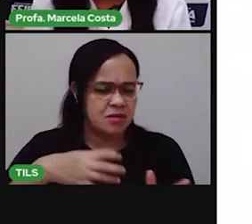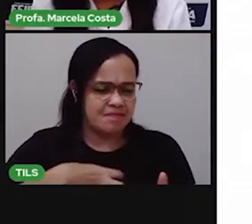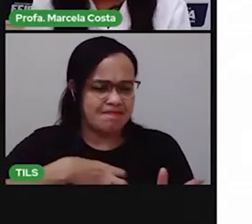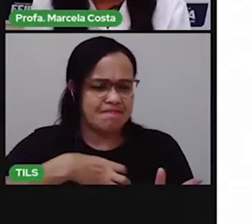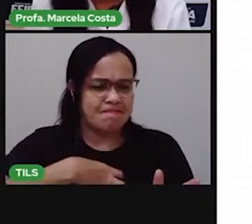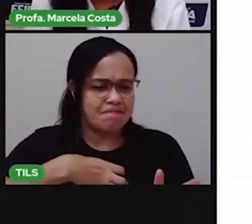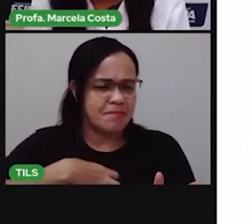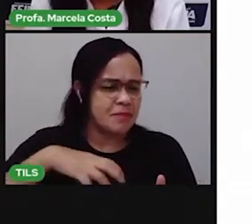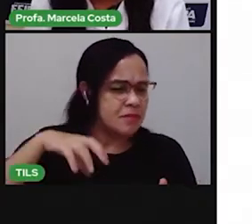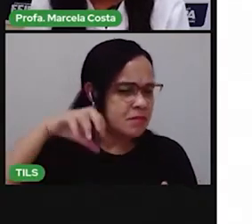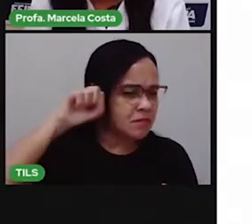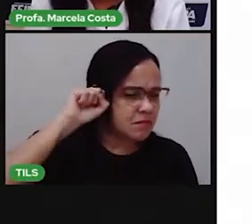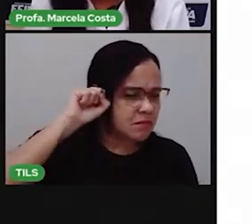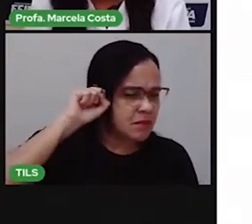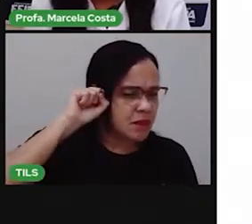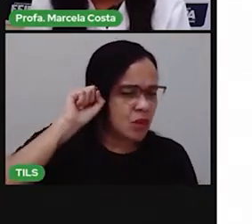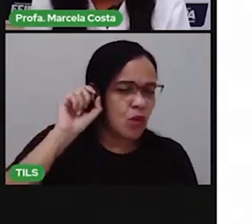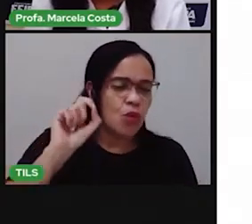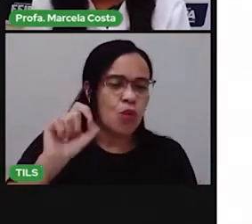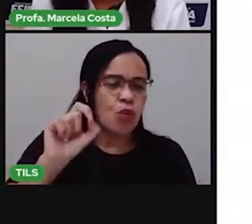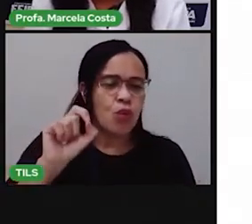escuta?